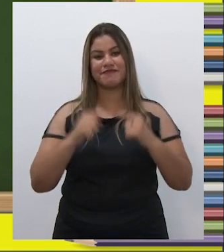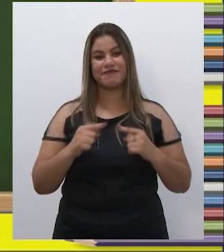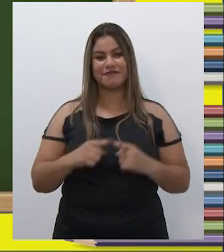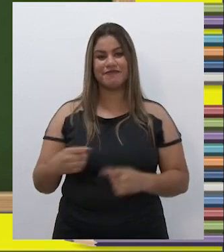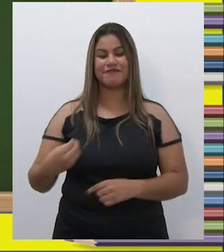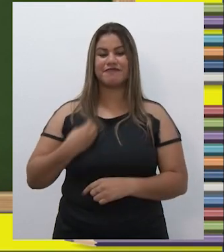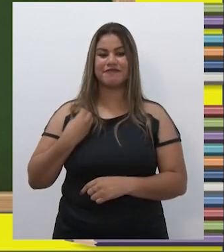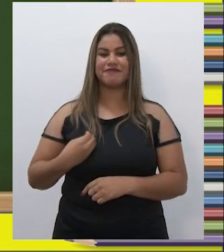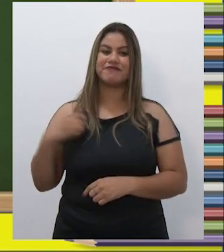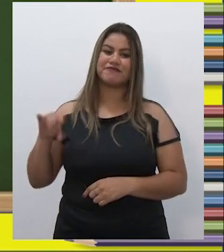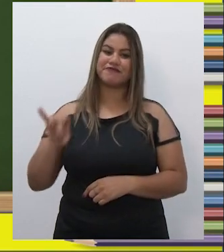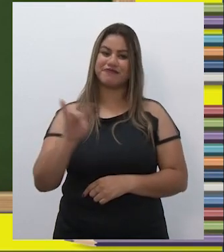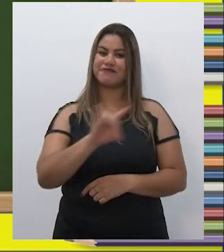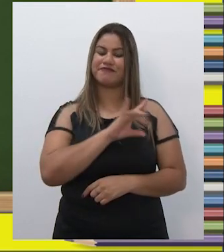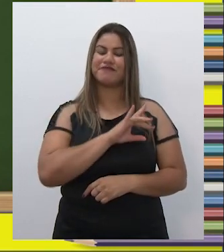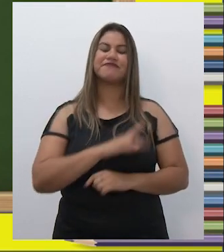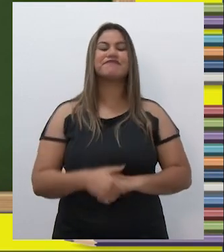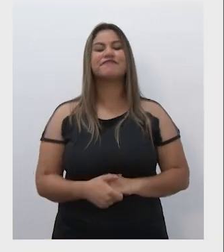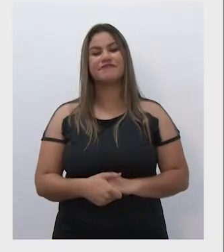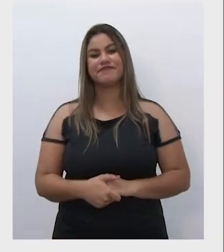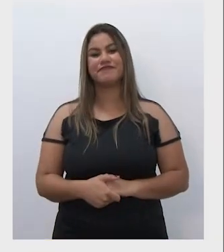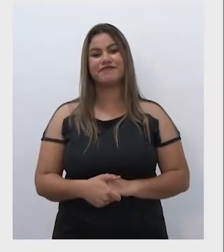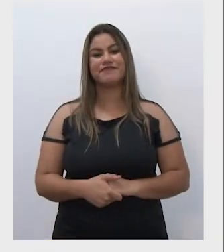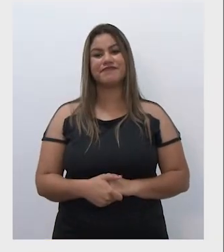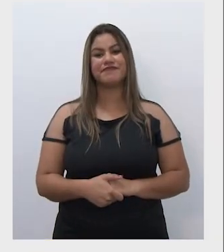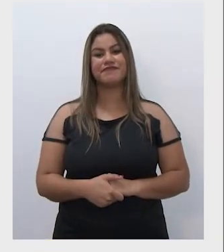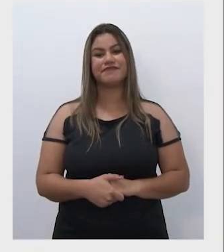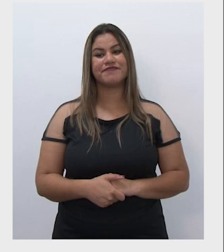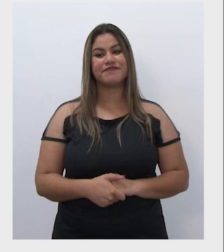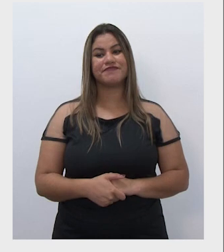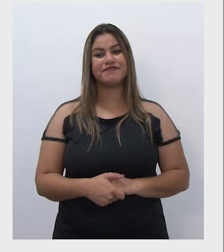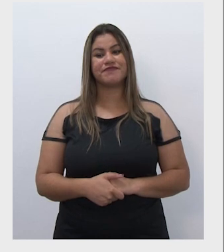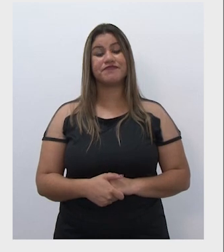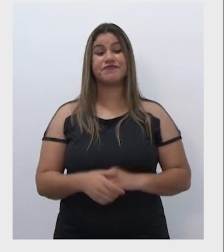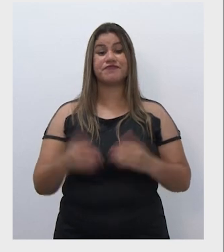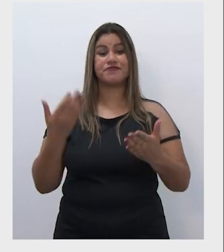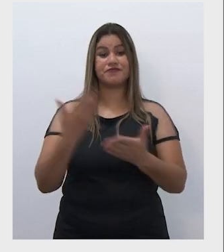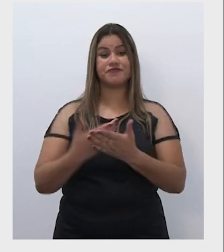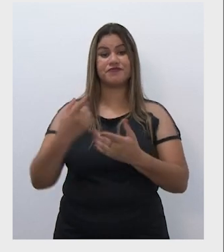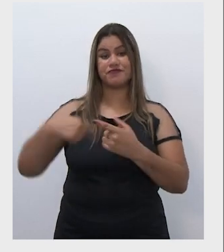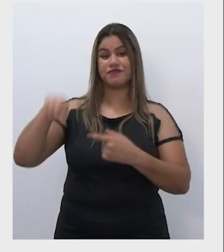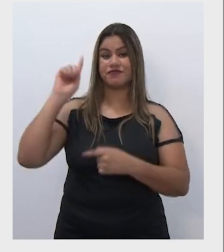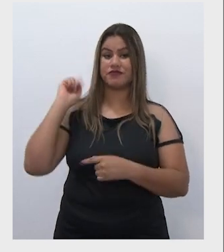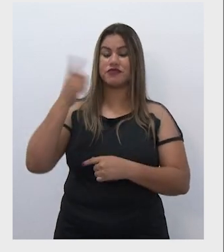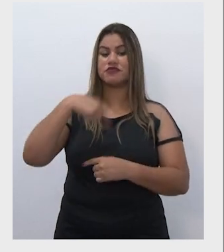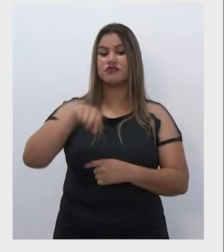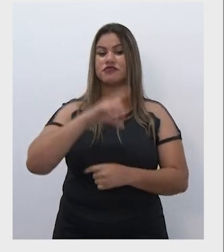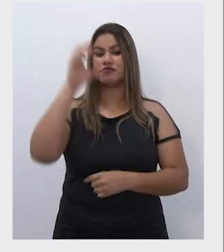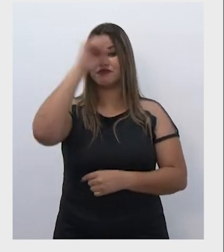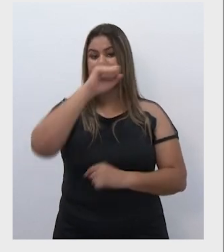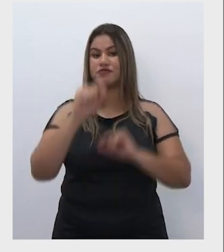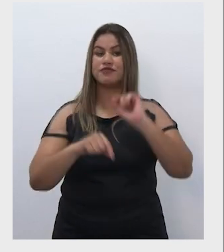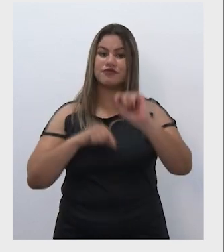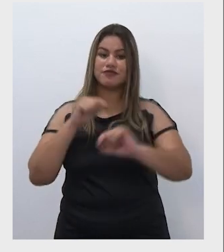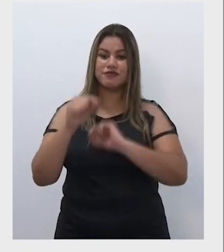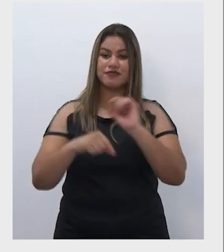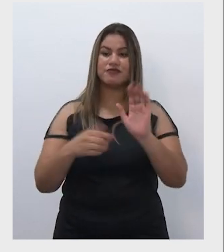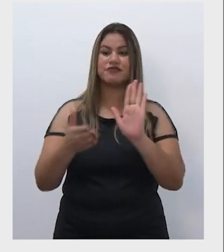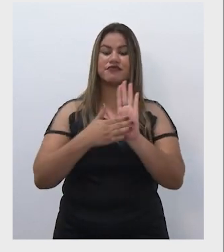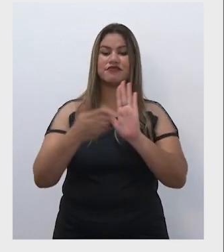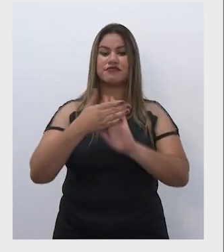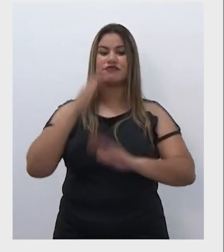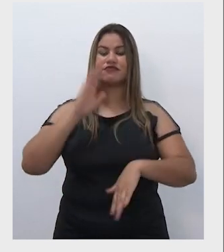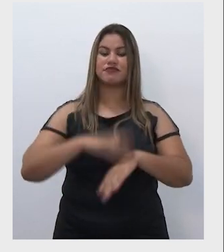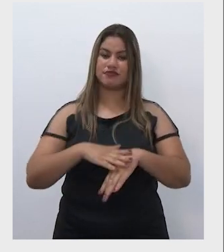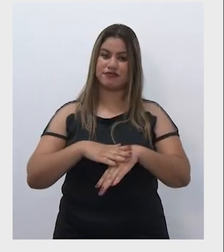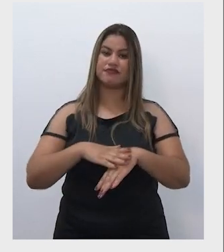aplicação desse conteúdo na vida de vocês. Bora lá, pessoal! No encontro anterior, nós aprendemos sobre plano de